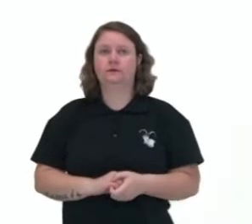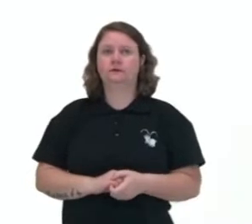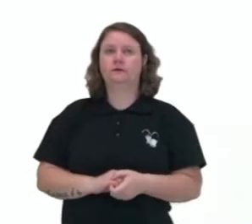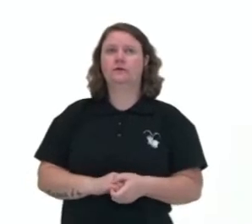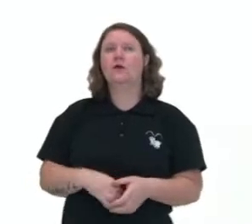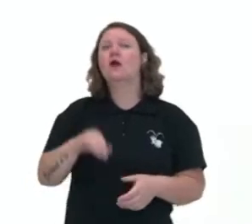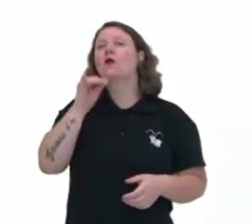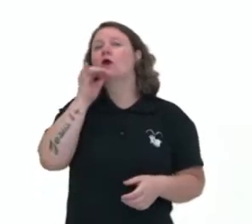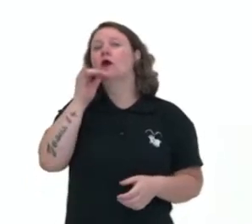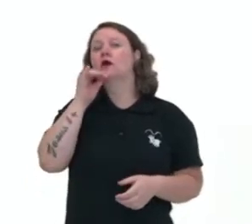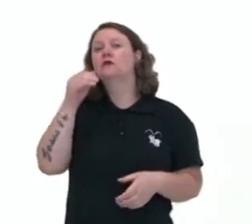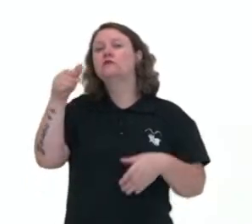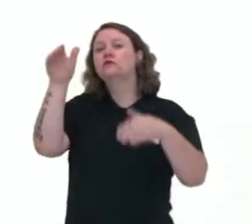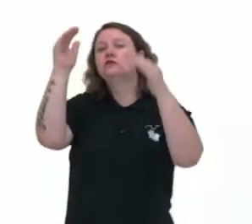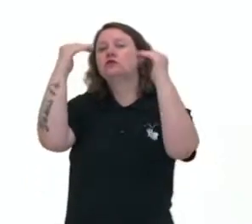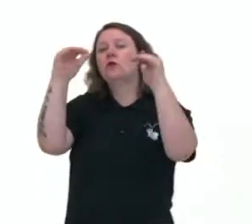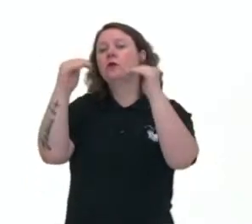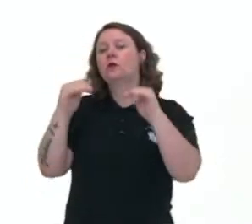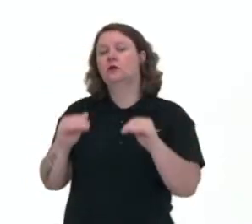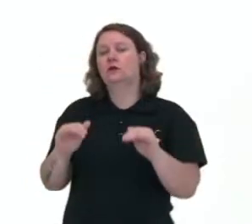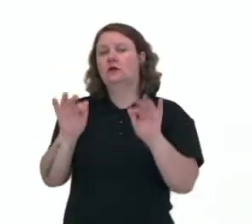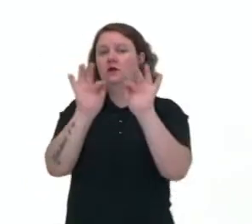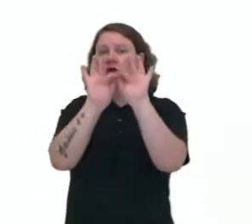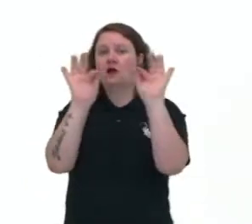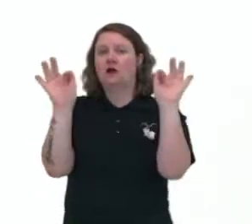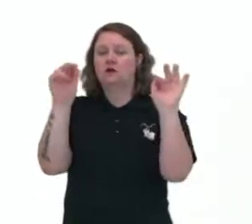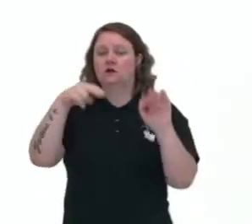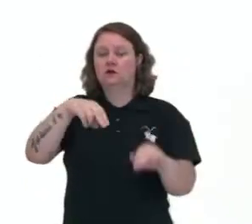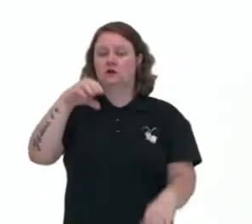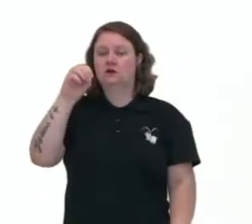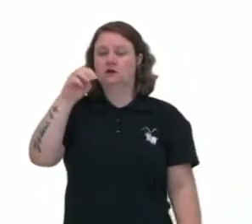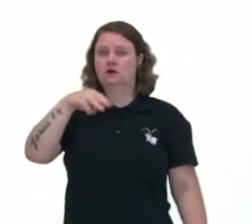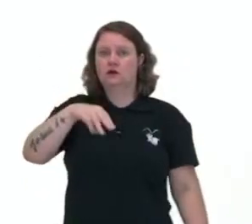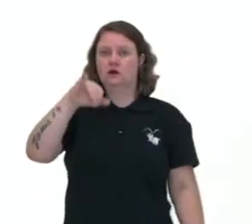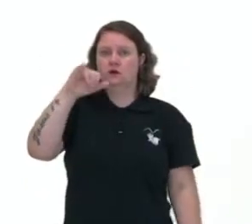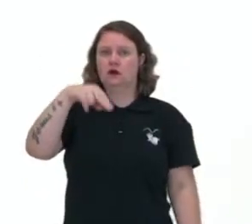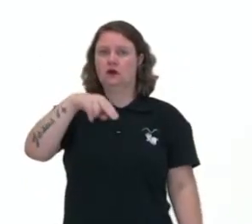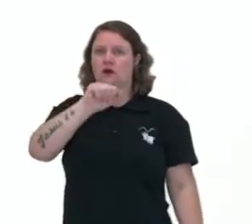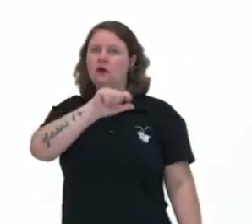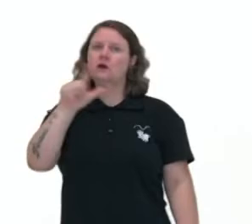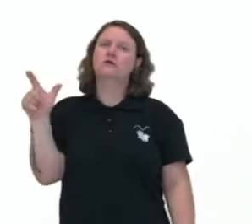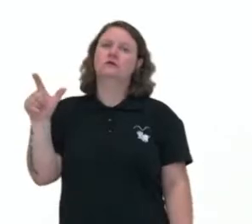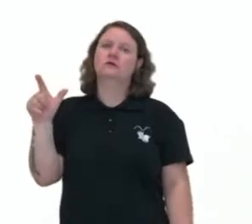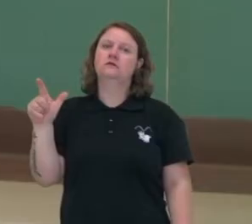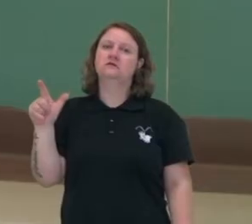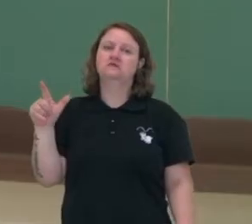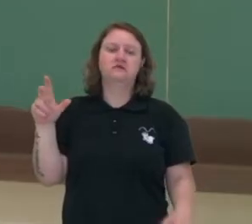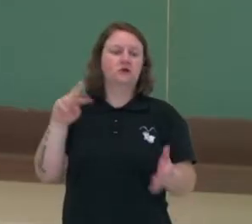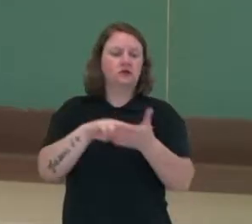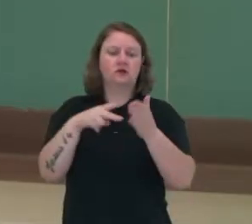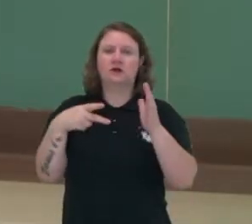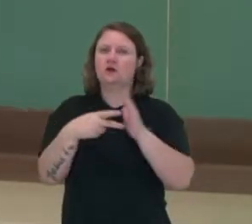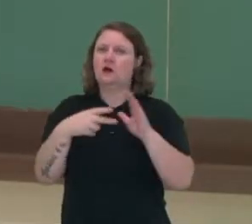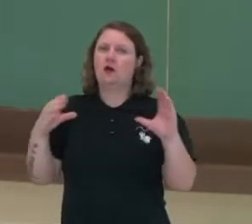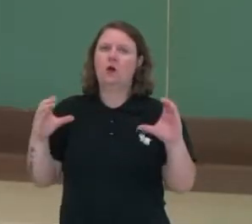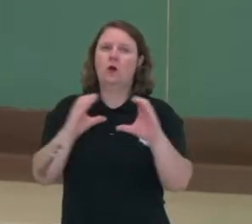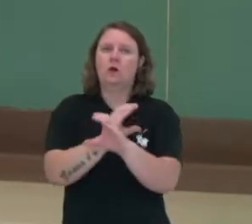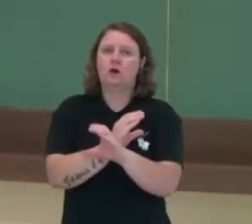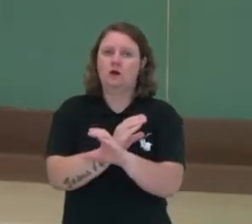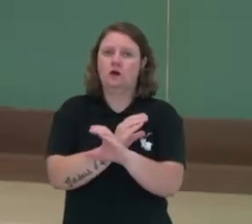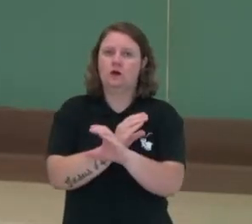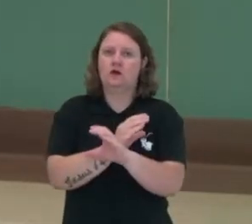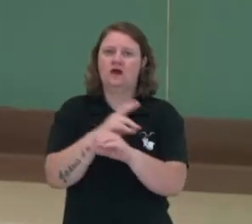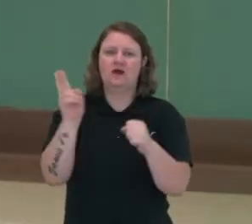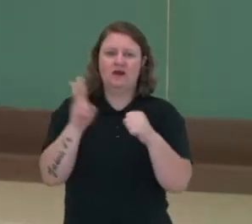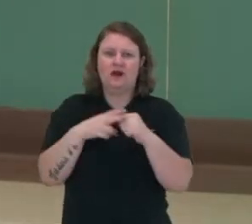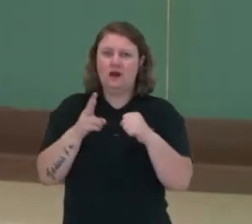os exemplos aqui são todos frases nominais, pois têm sentido completo e não são organizadas em torno de um